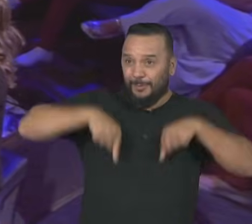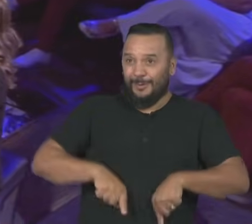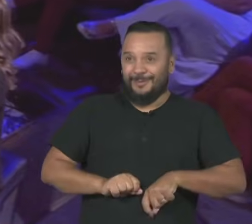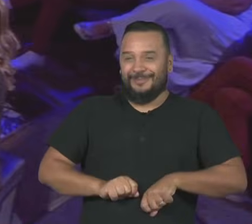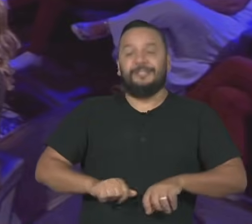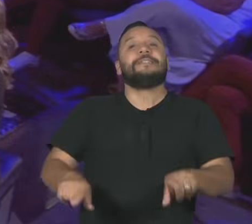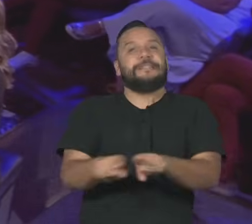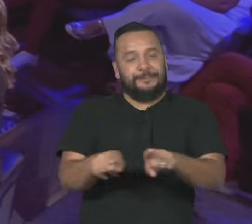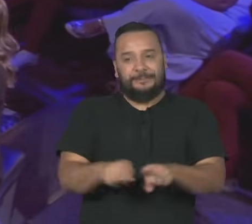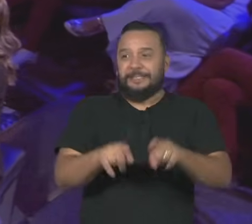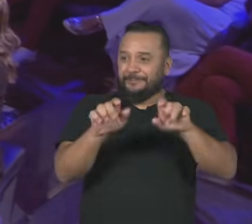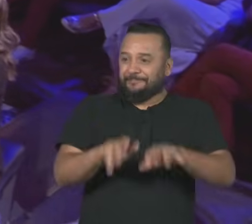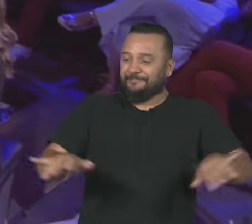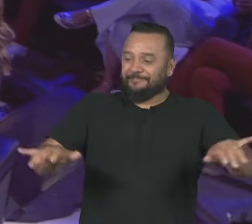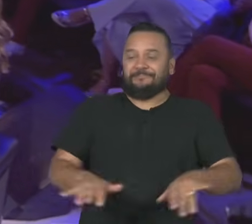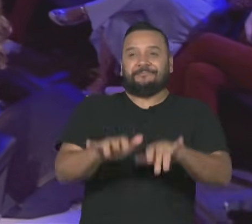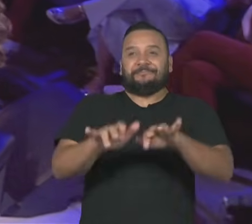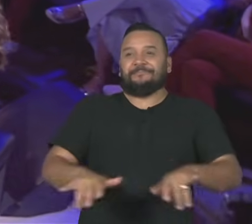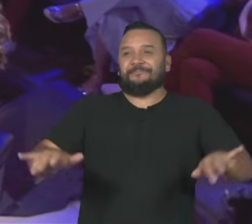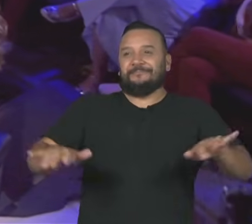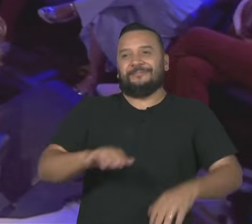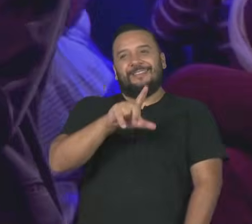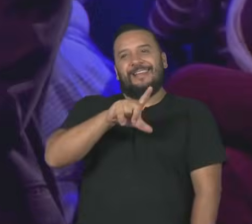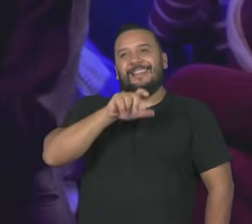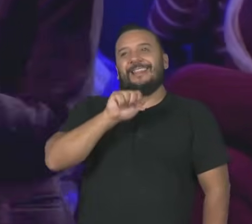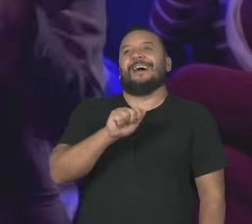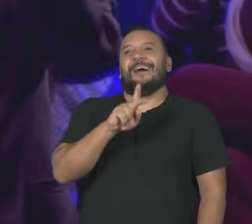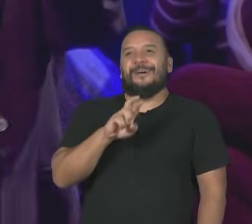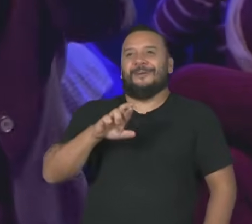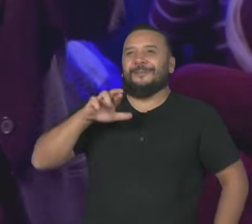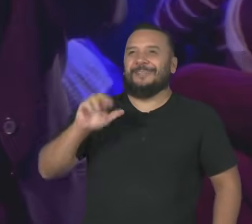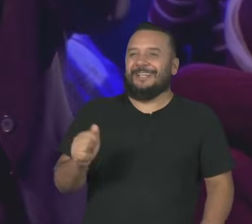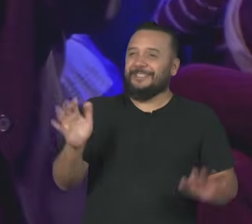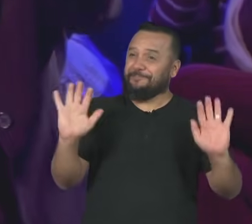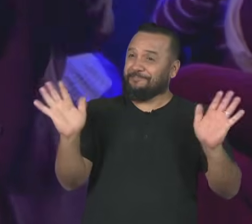e nossa maestra Laura Visconti.